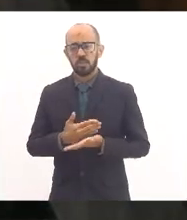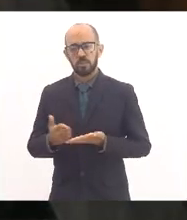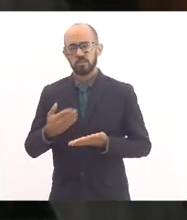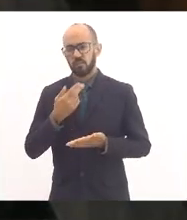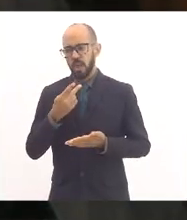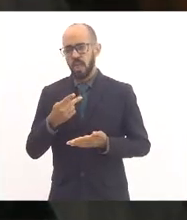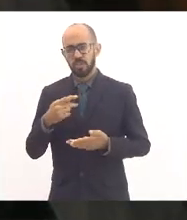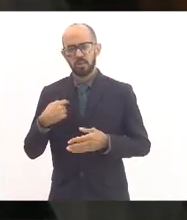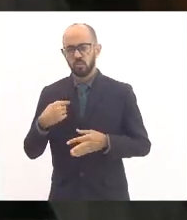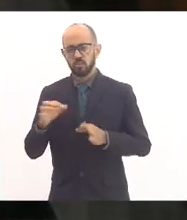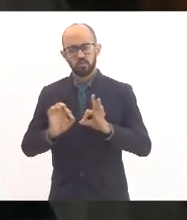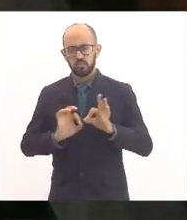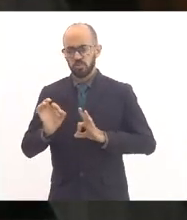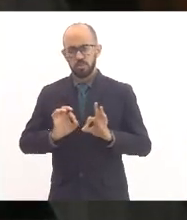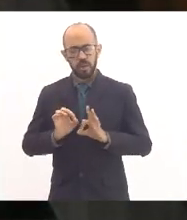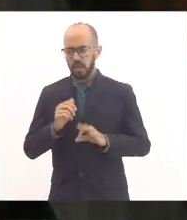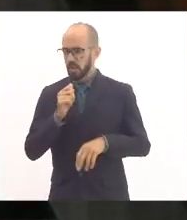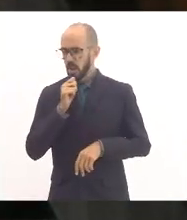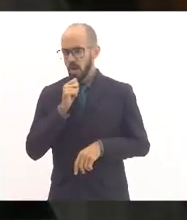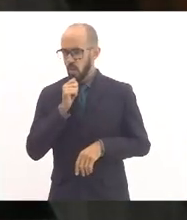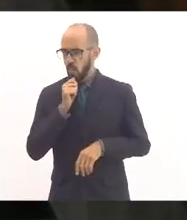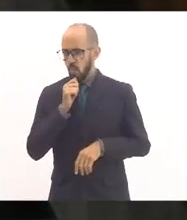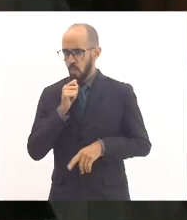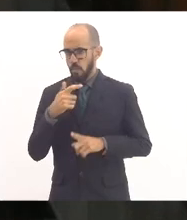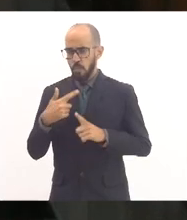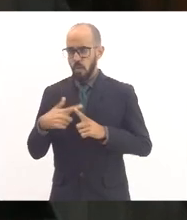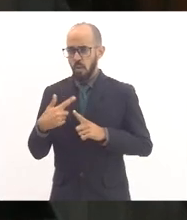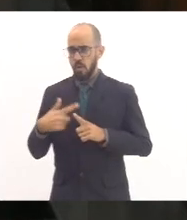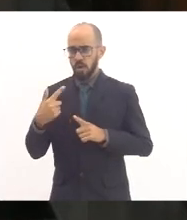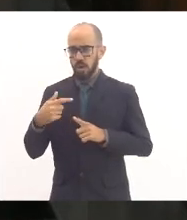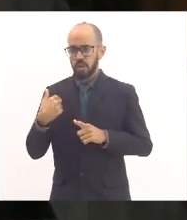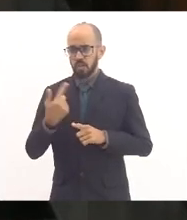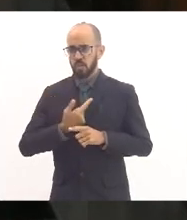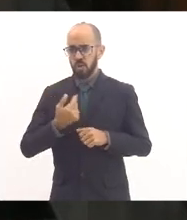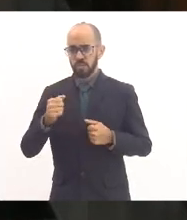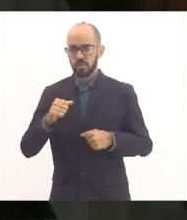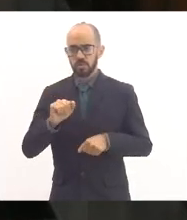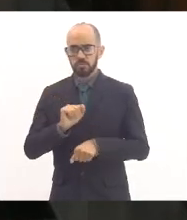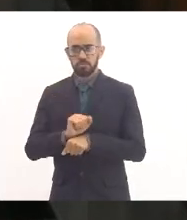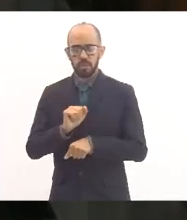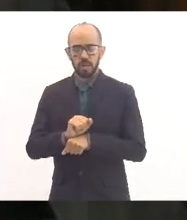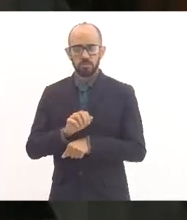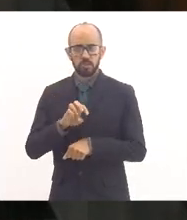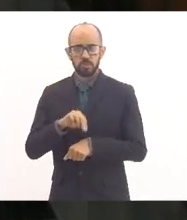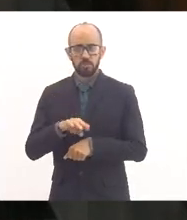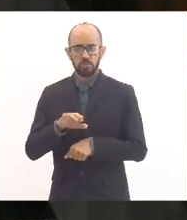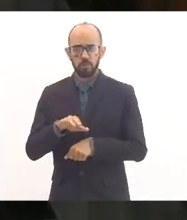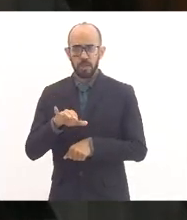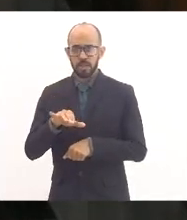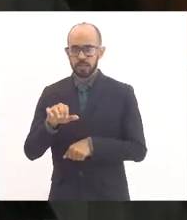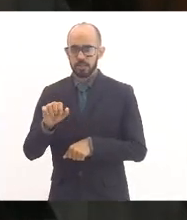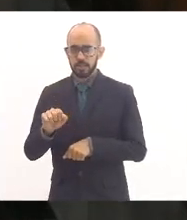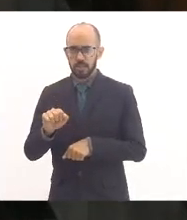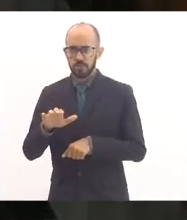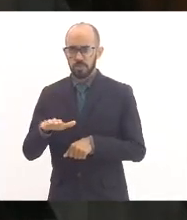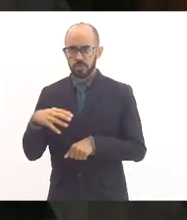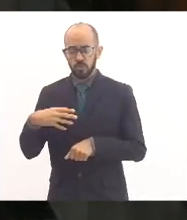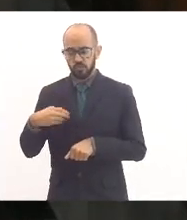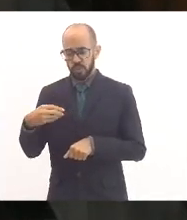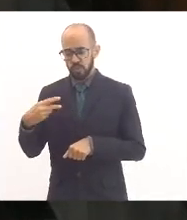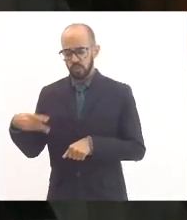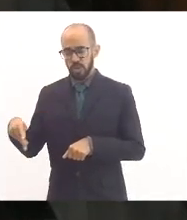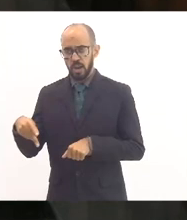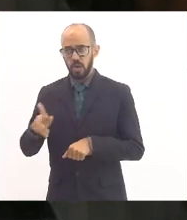preparei além do conhecimento dos nossos que nós esperávamos a massa aqui todos nós sabemos o filho da Márcia